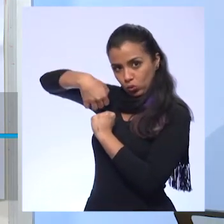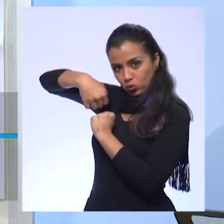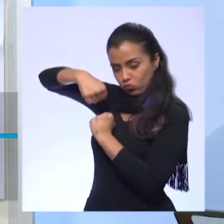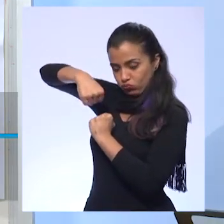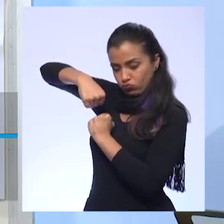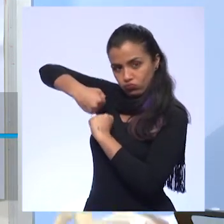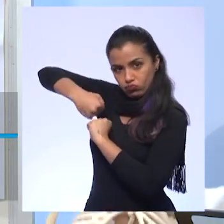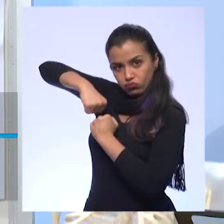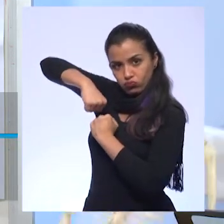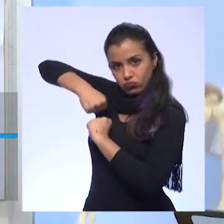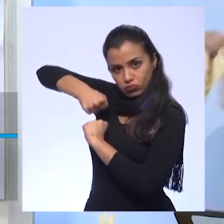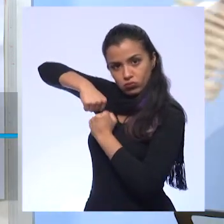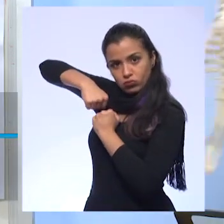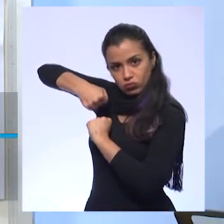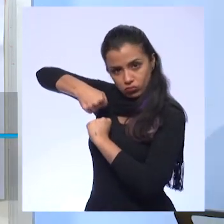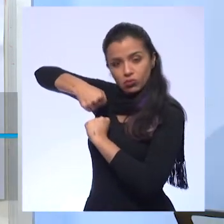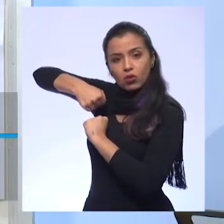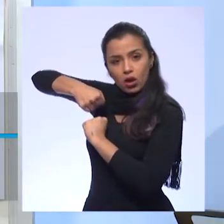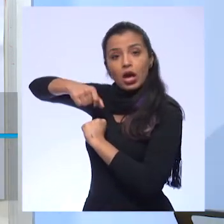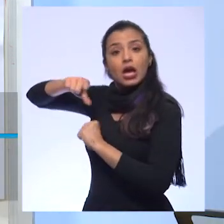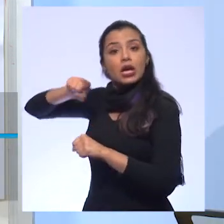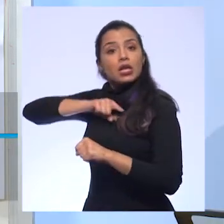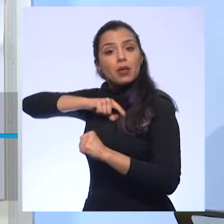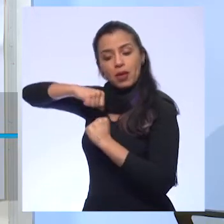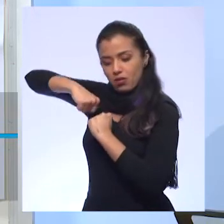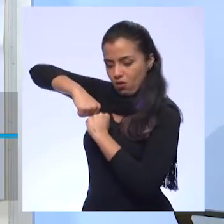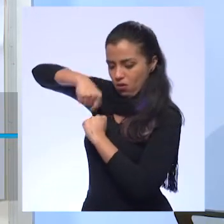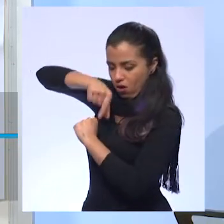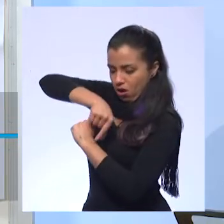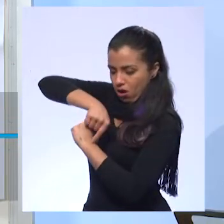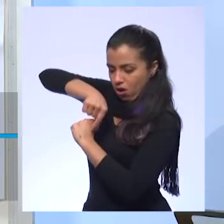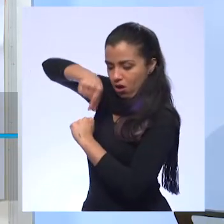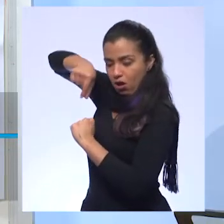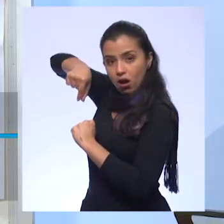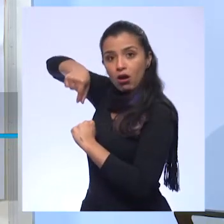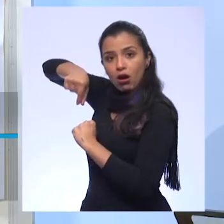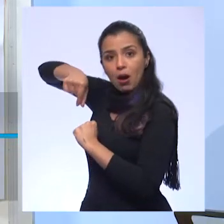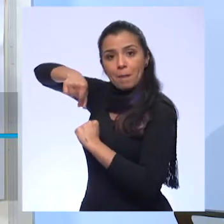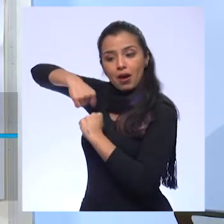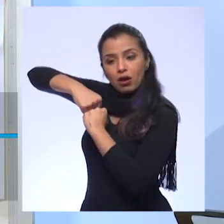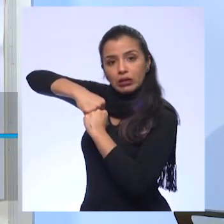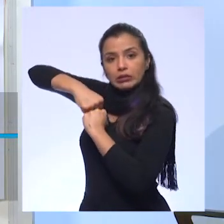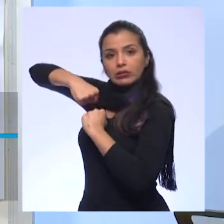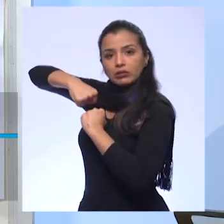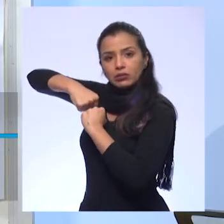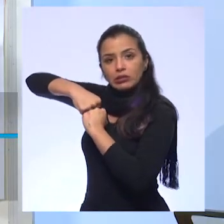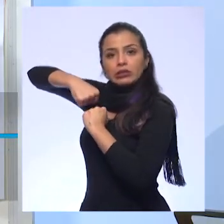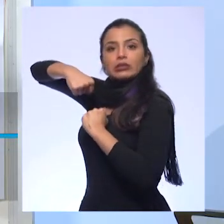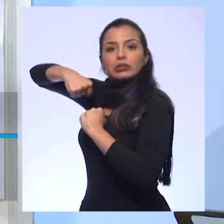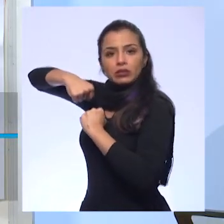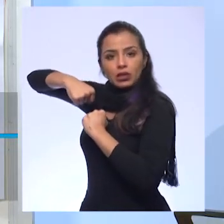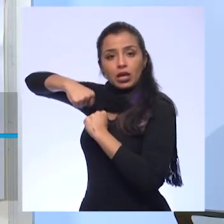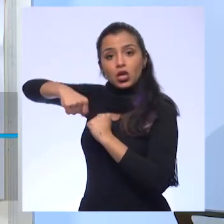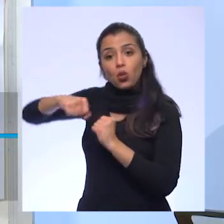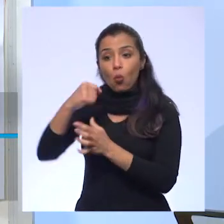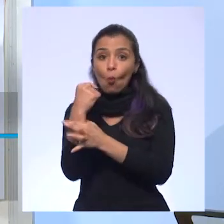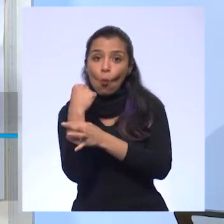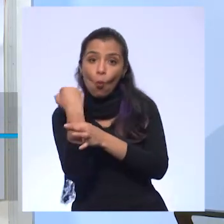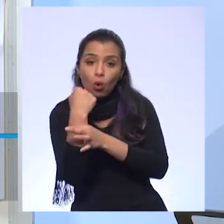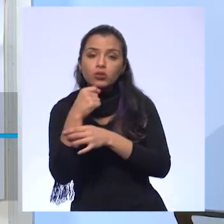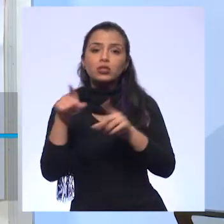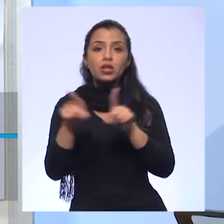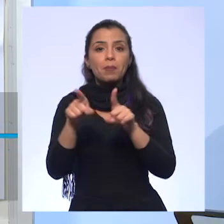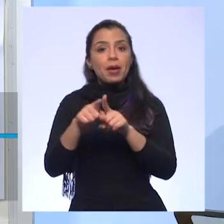o osso aqui e tal, para ficar preso e tal. Mas o próprio osso, ele tem que ter uma capacidade elástica,